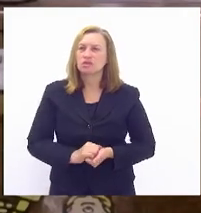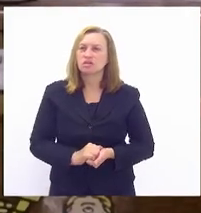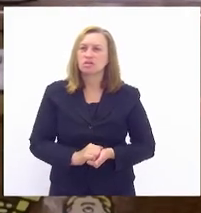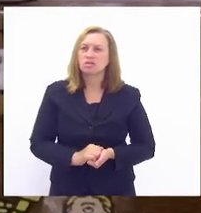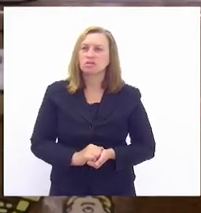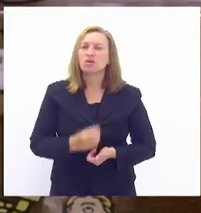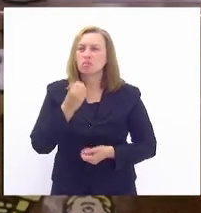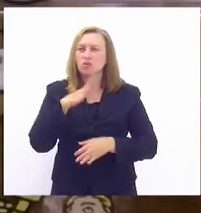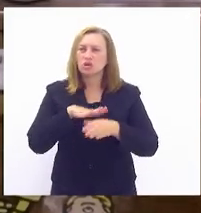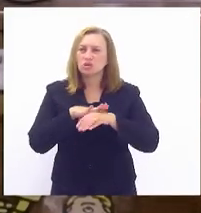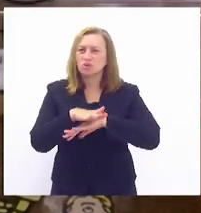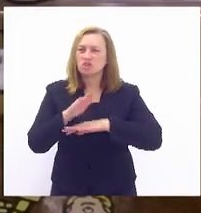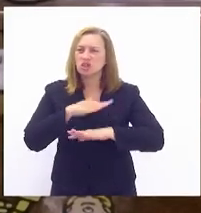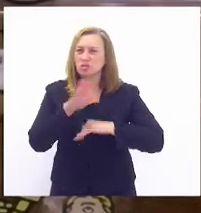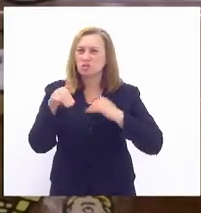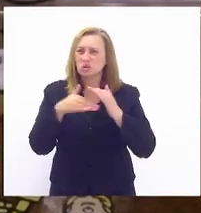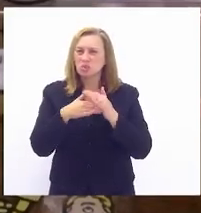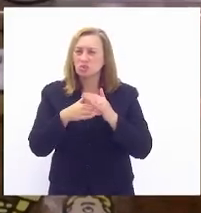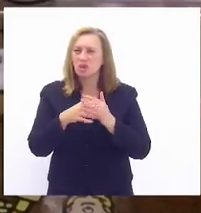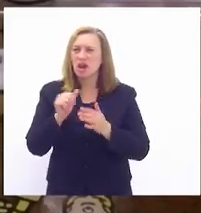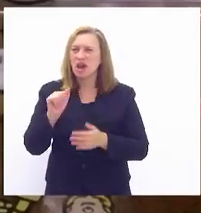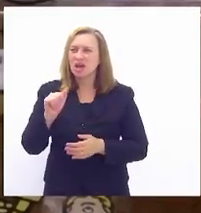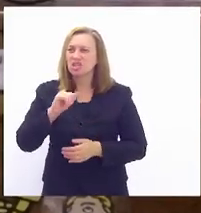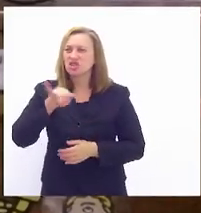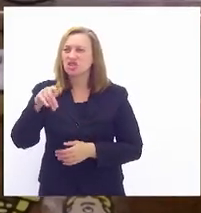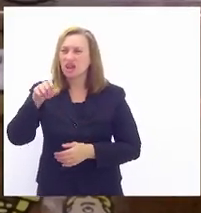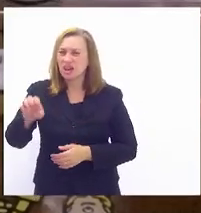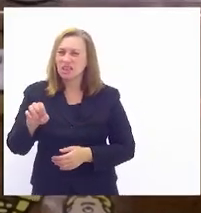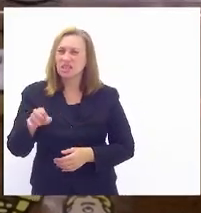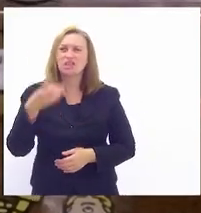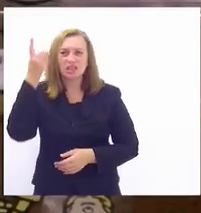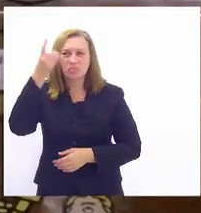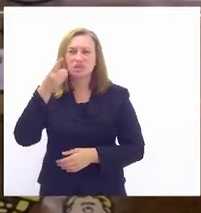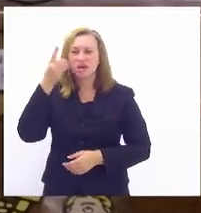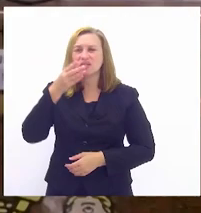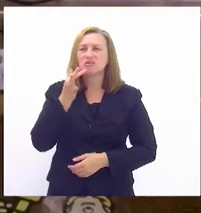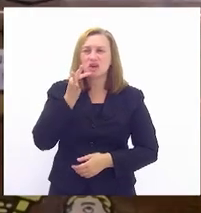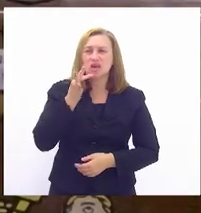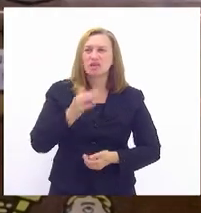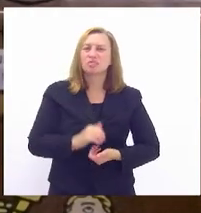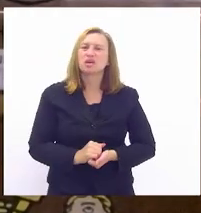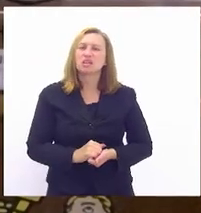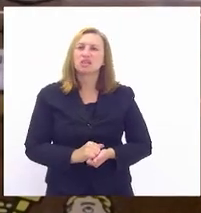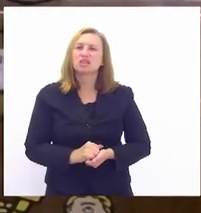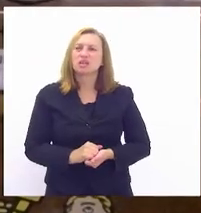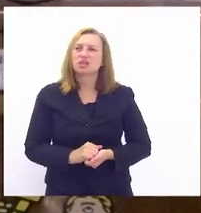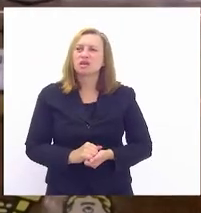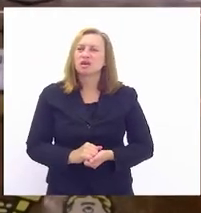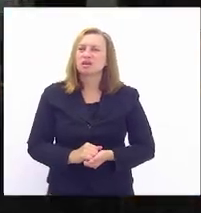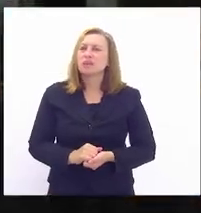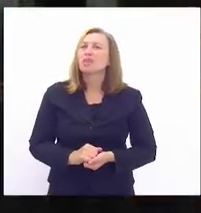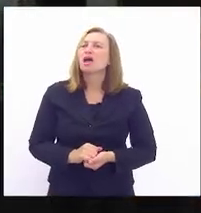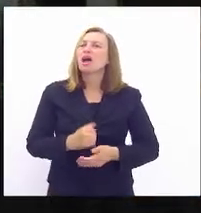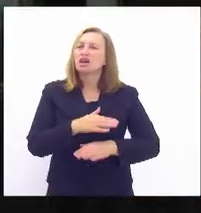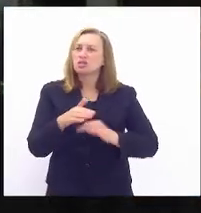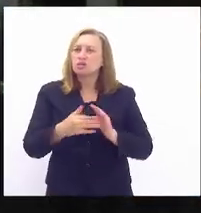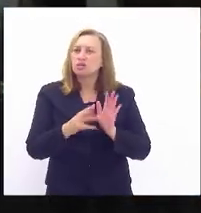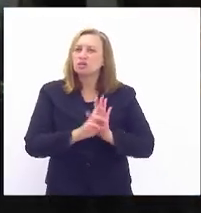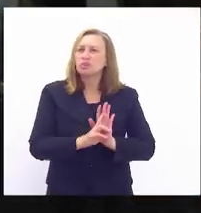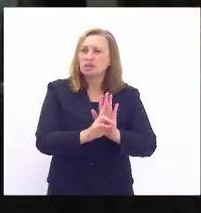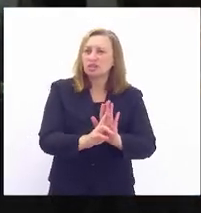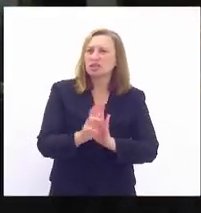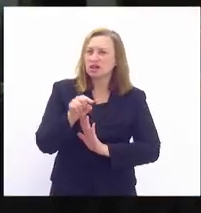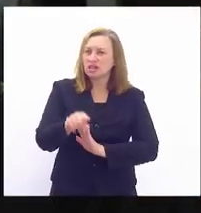Boa noite a todos, boa noite Jari, boa noite deputado Jorge Felipe, aos representantes aqui, nosso vereador